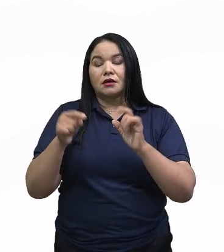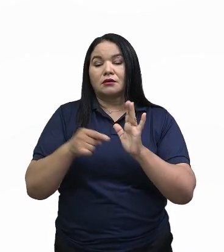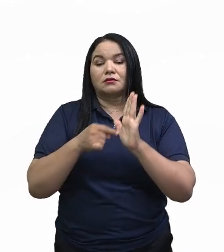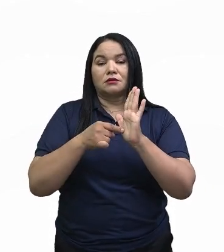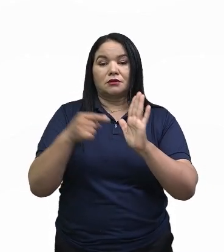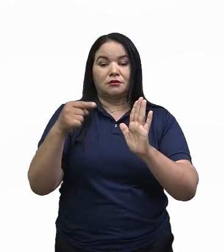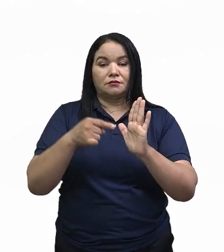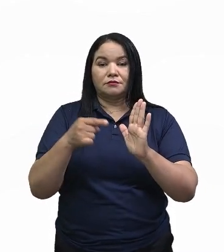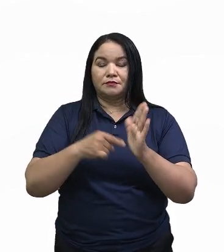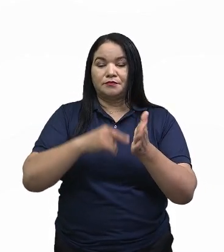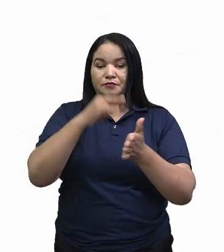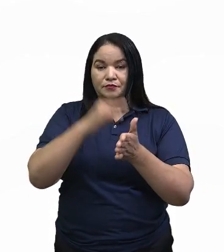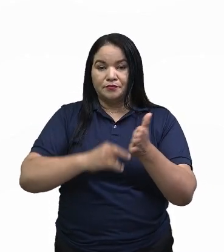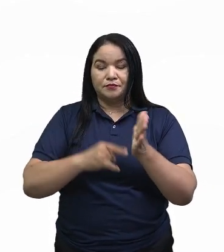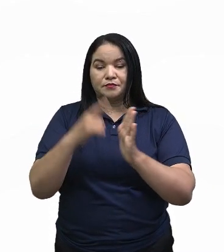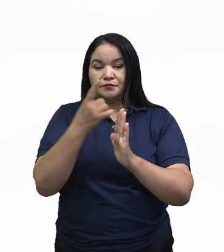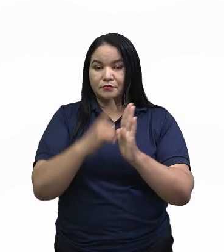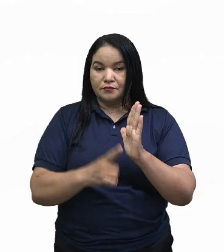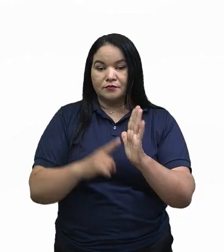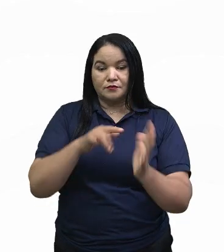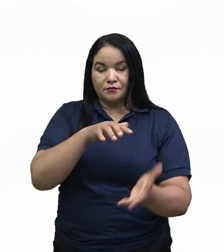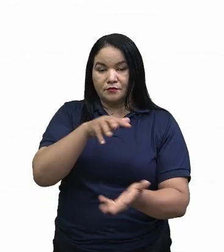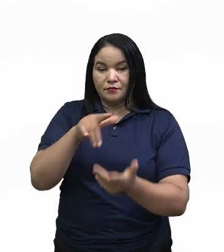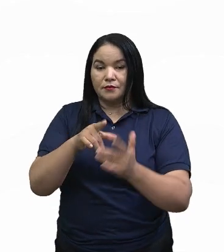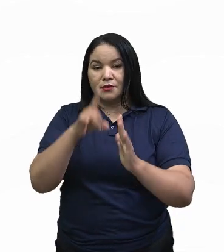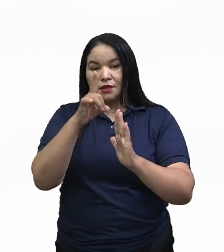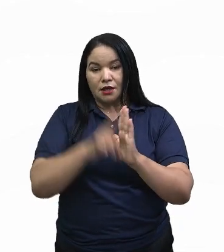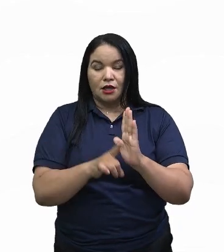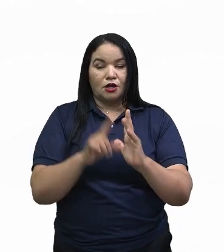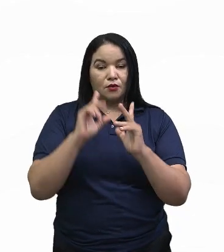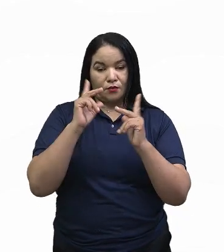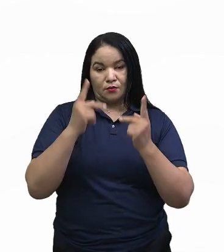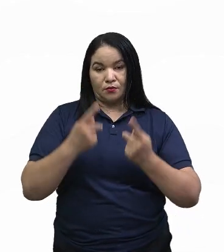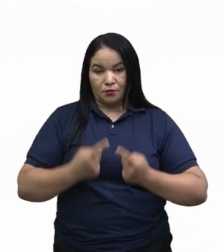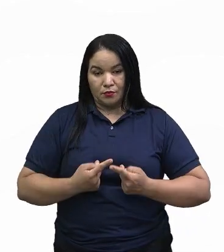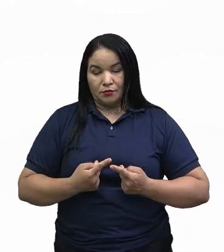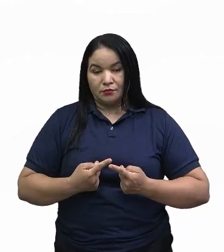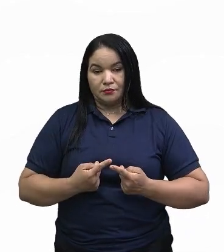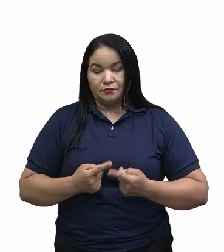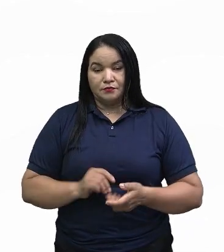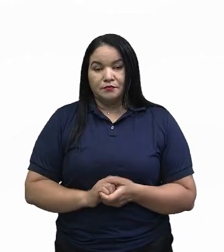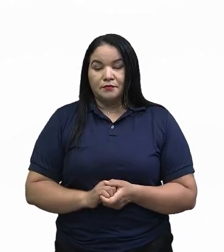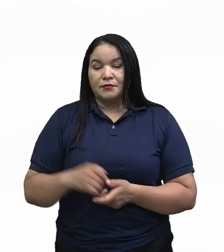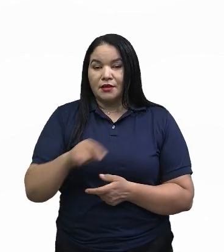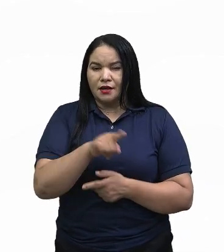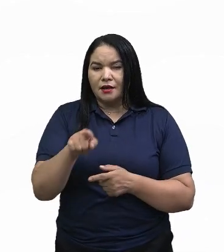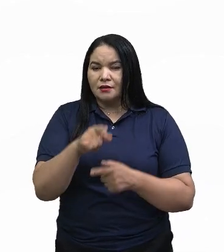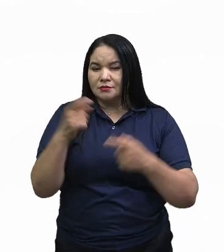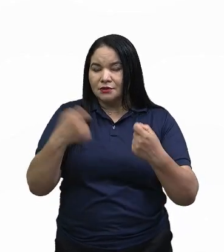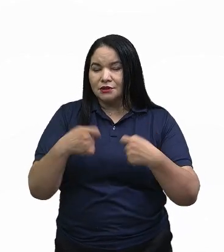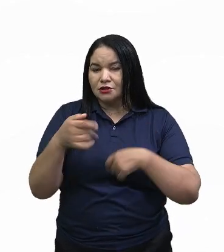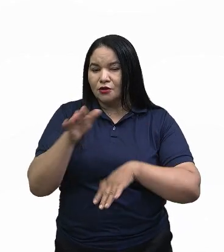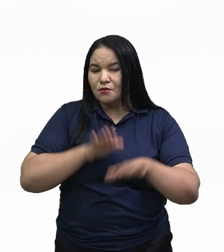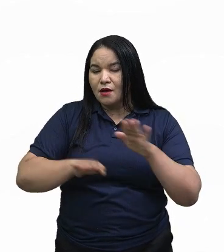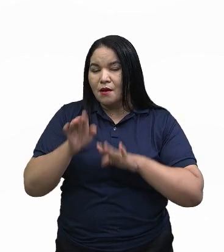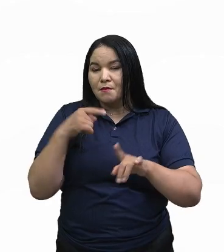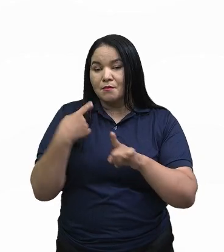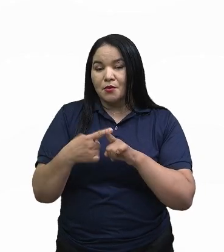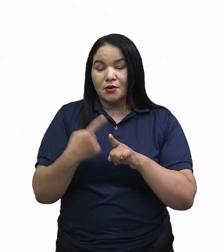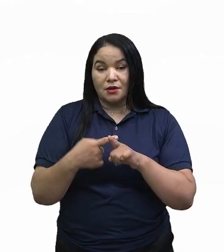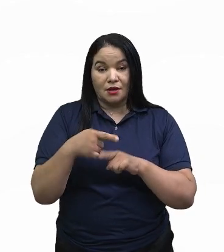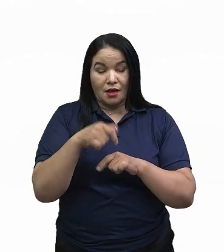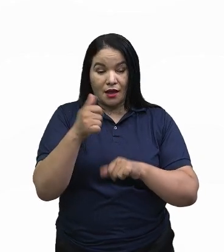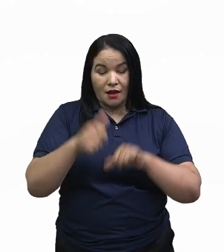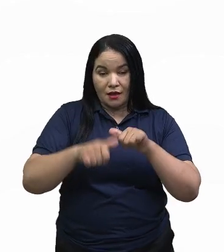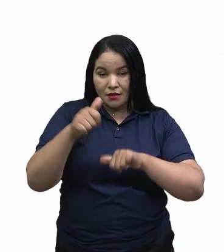Direitos Humanos. Então, tenha muito cuidado ao fazer as análises, pois, por muitas